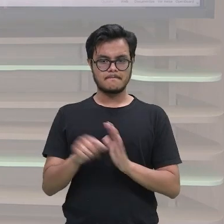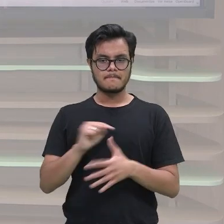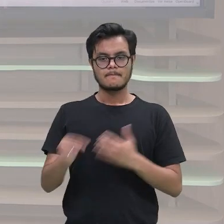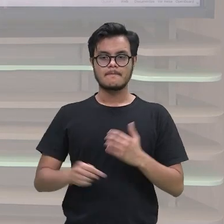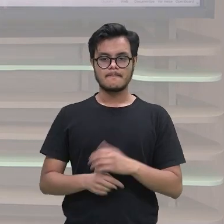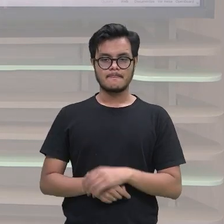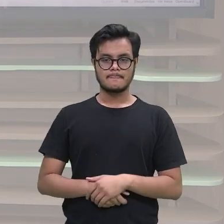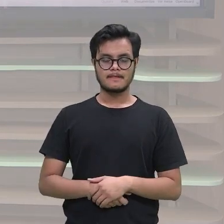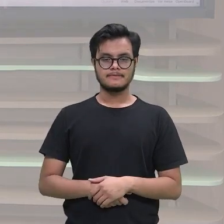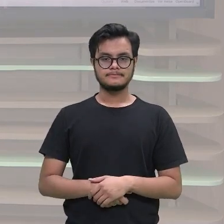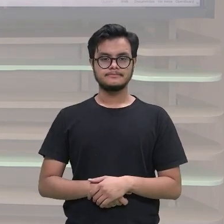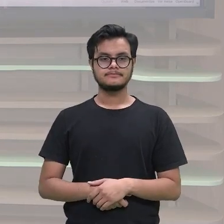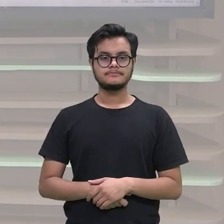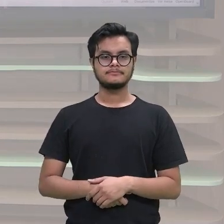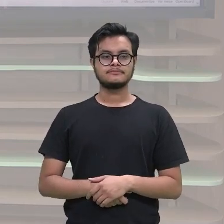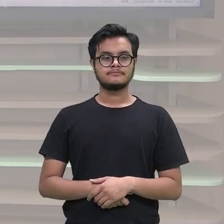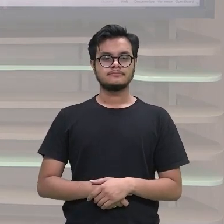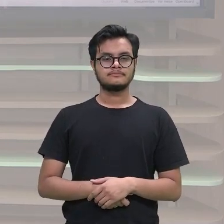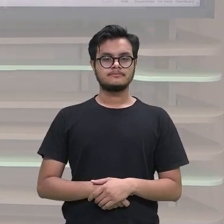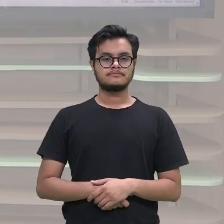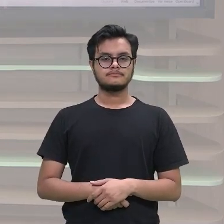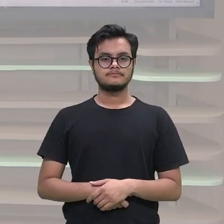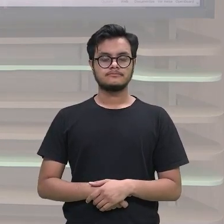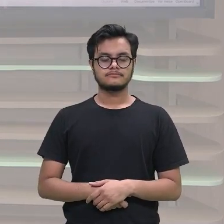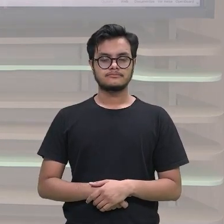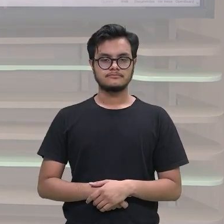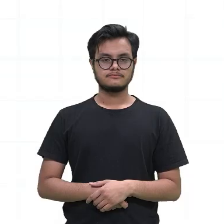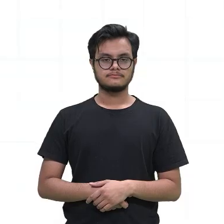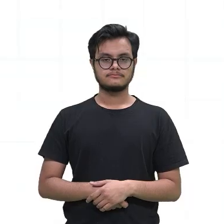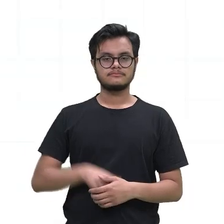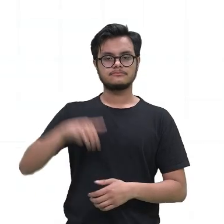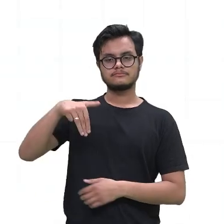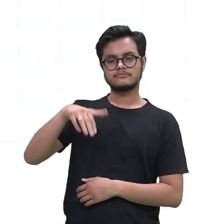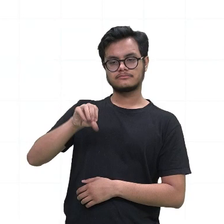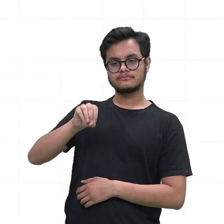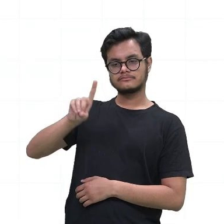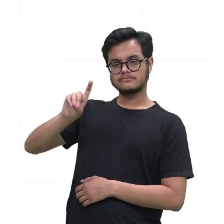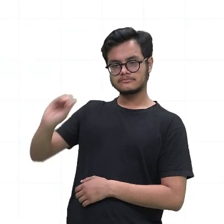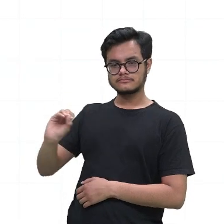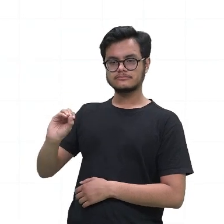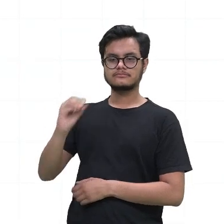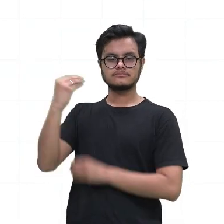bem. Então vamos prosseguindo, aí vamos falar sobre o modo, que é outra